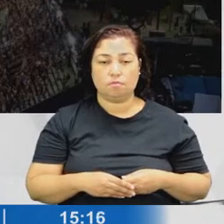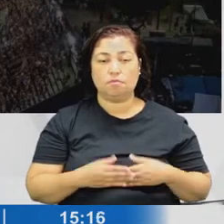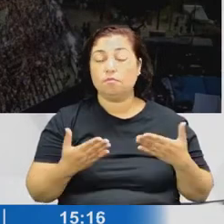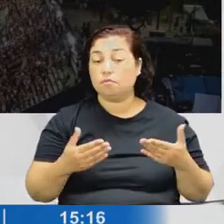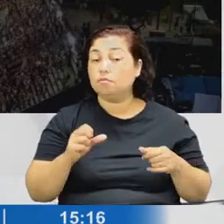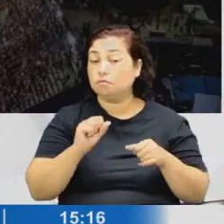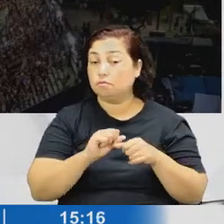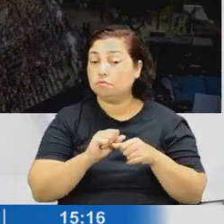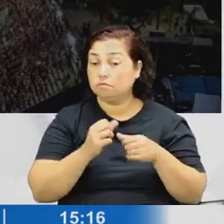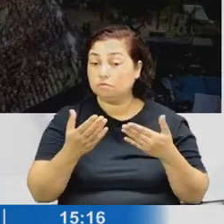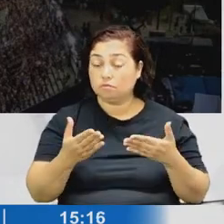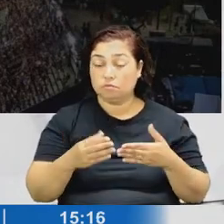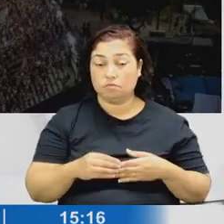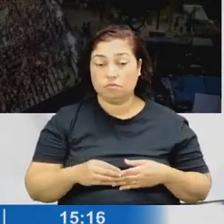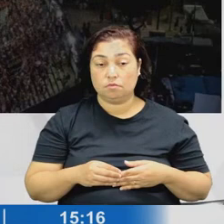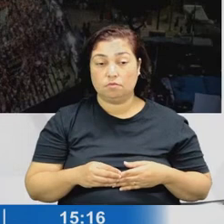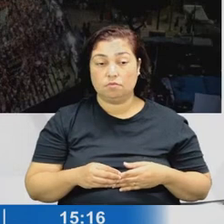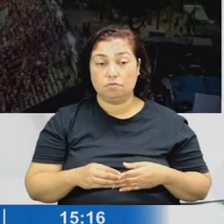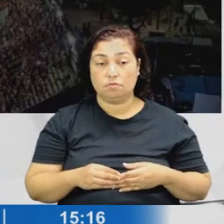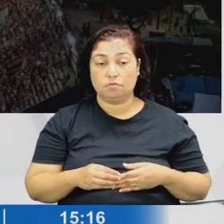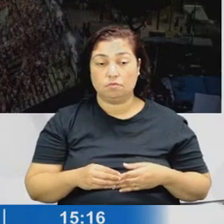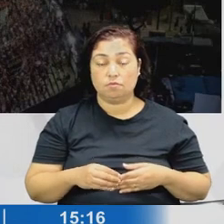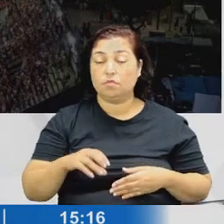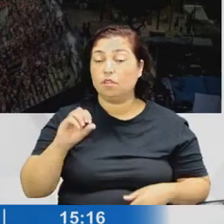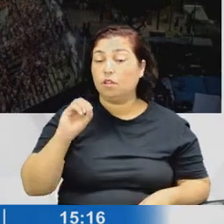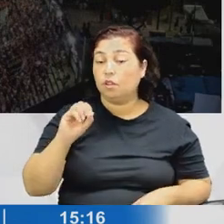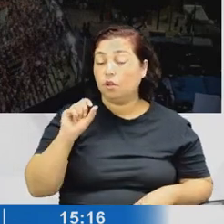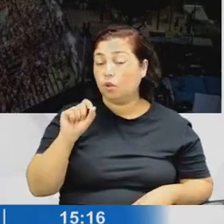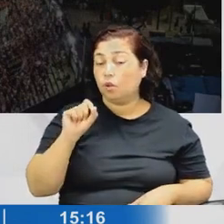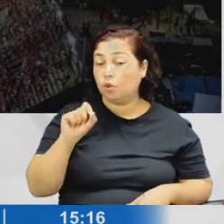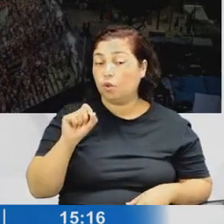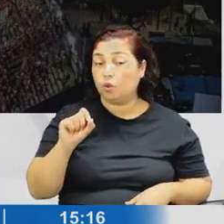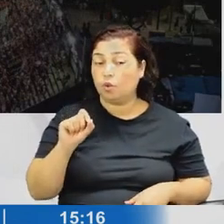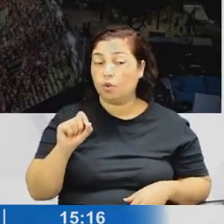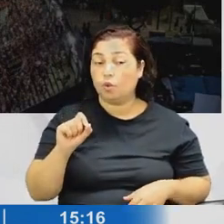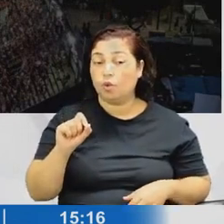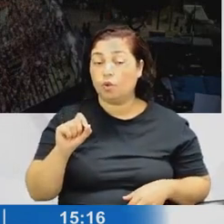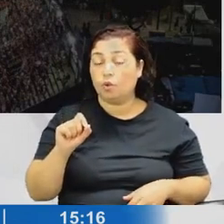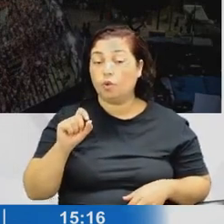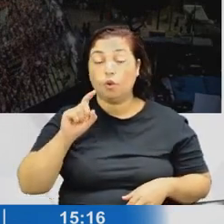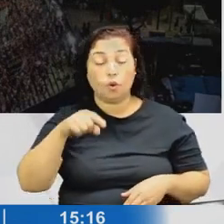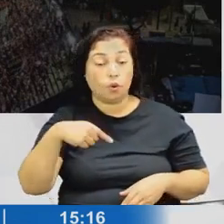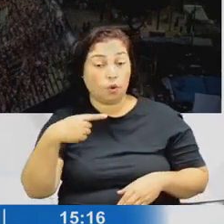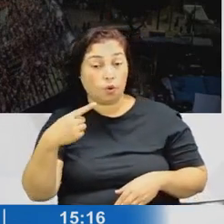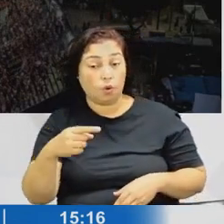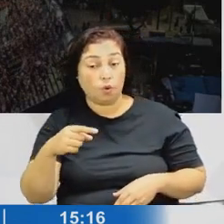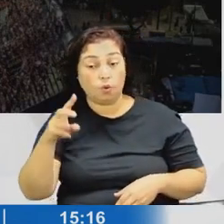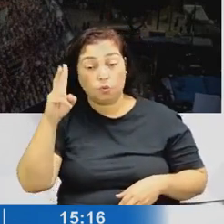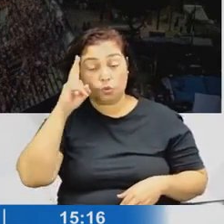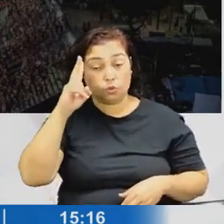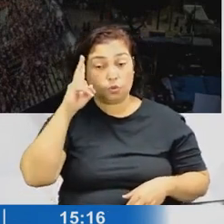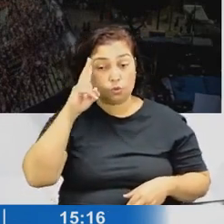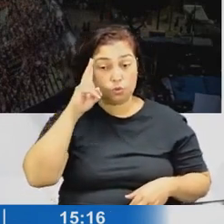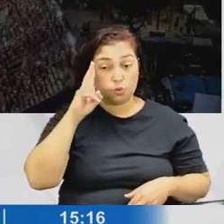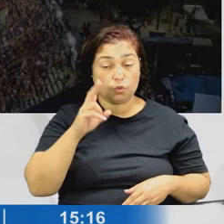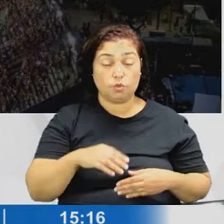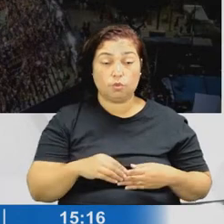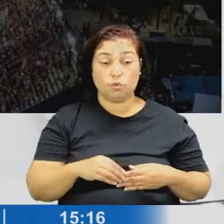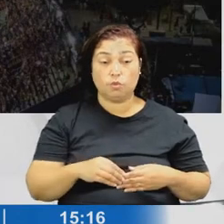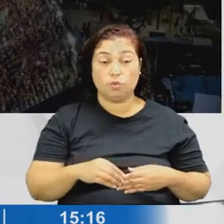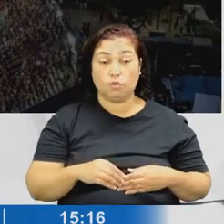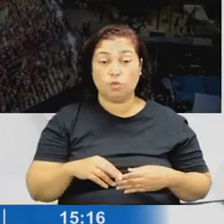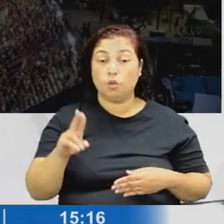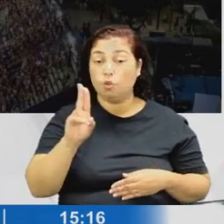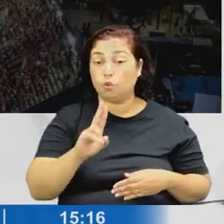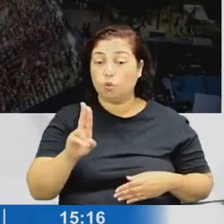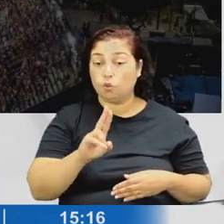fez um ali aí você vai conter as aulas aqui que são as aulas são o resto das postagens mas a gente usa só internet